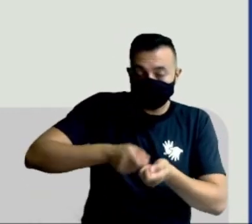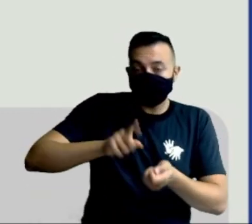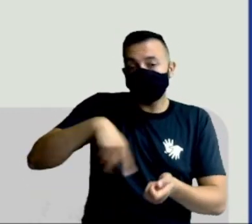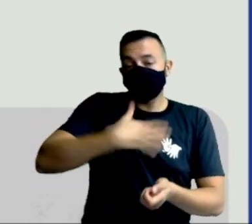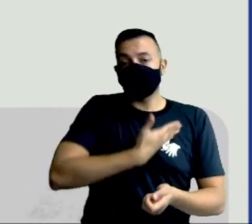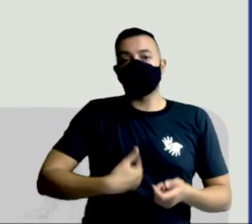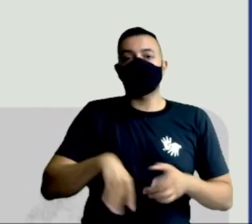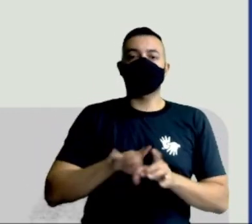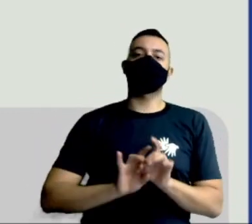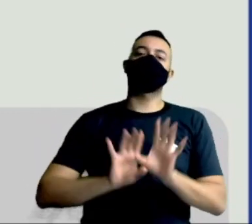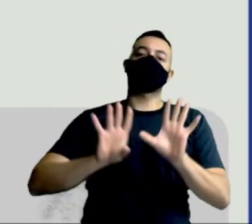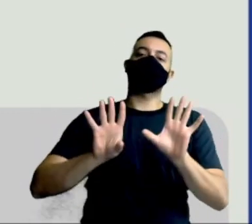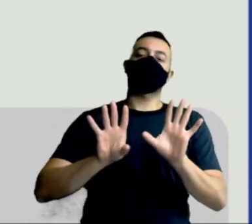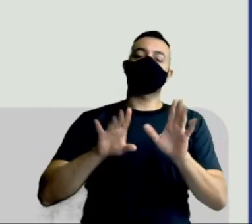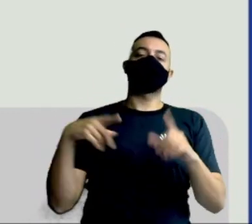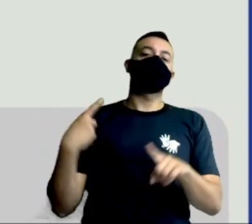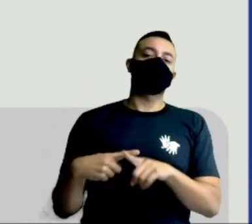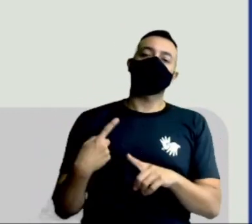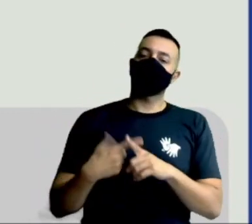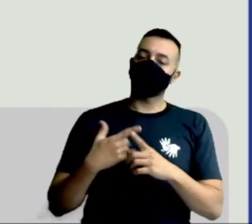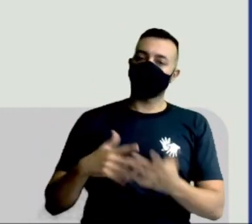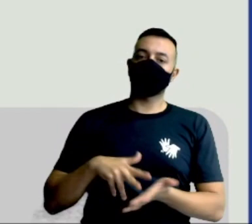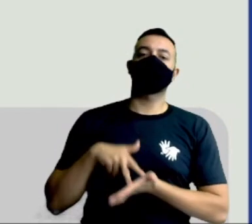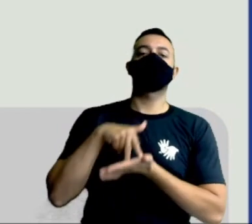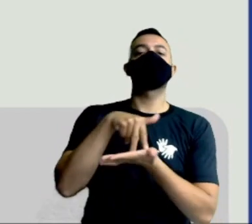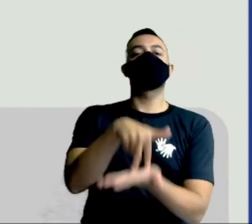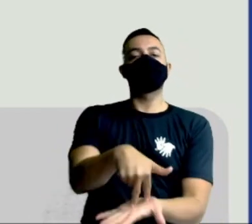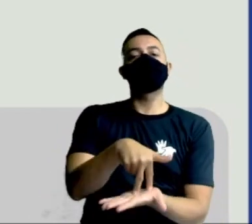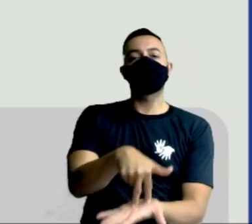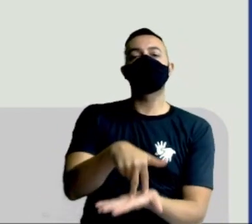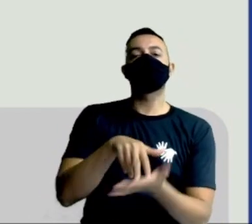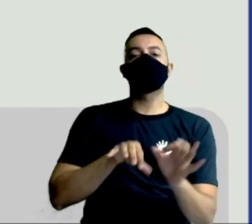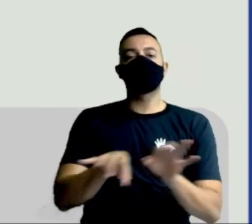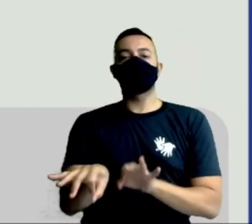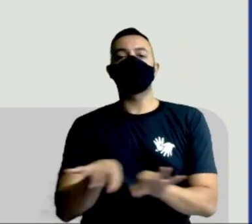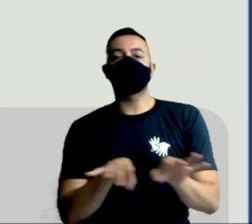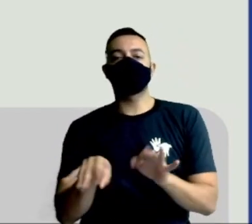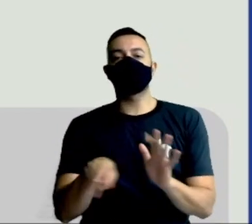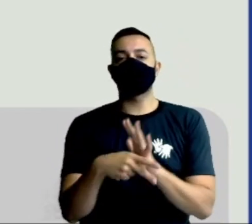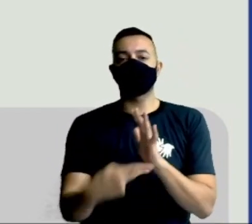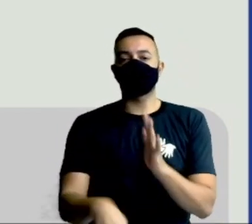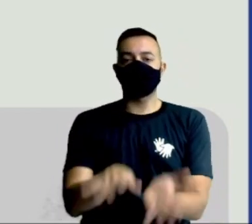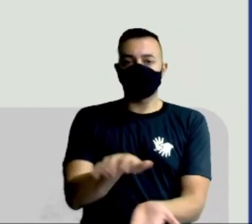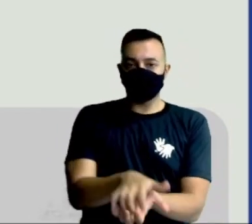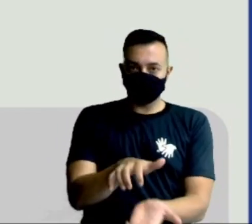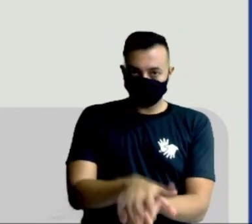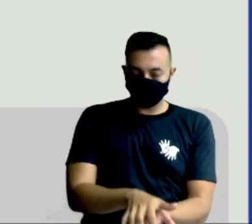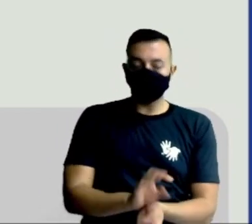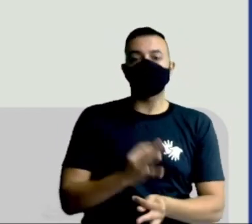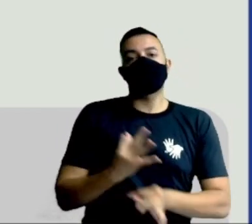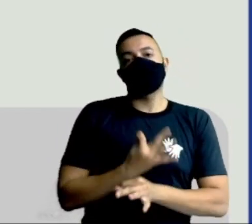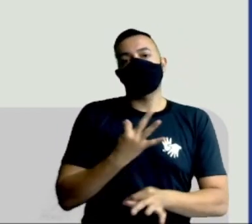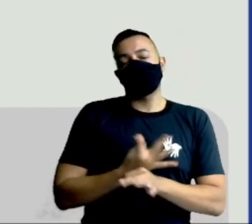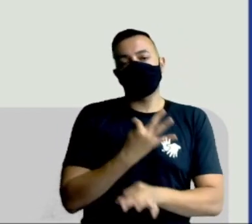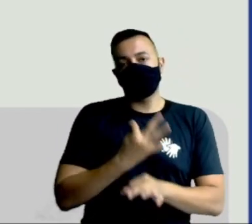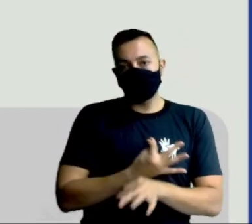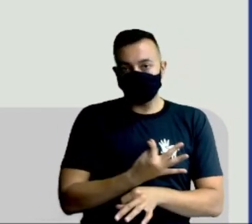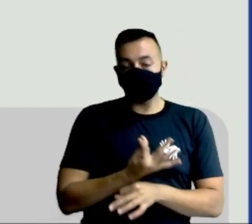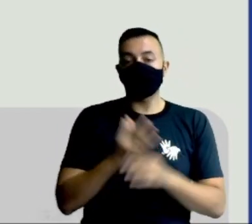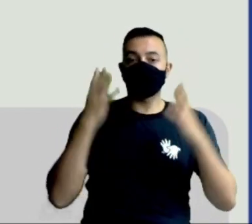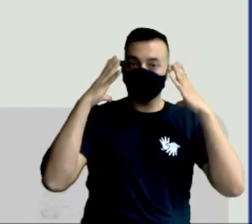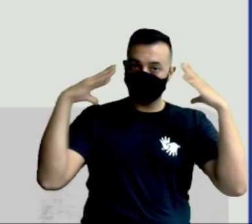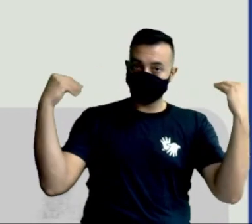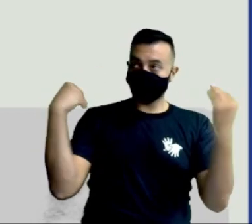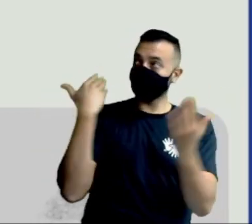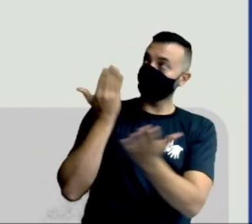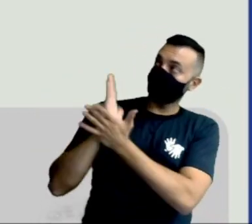da liberdade, porque estava à frente aí da organização da insurreição pernambucana, que foi a resistência contra os